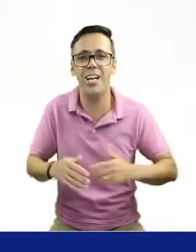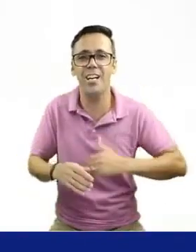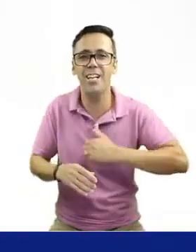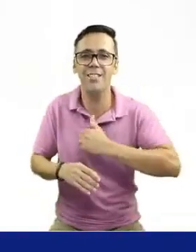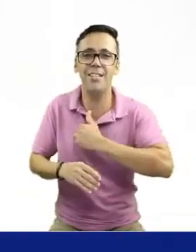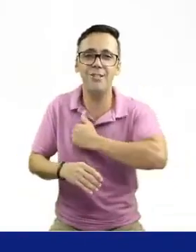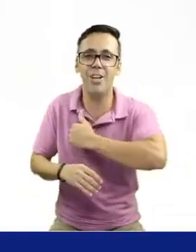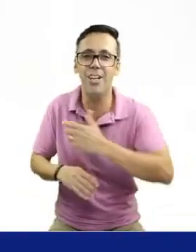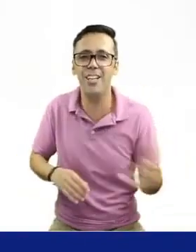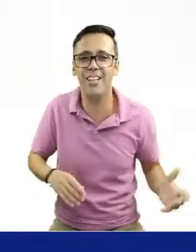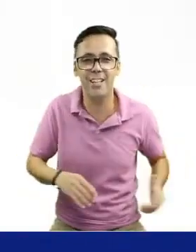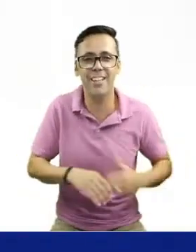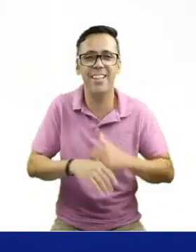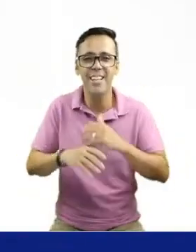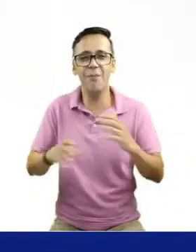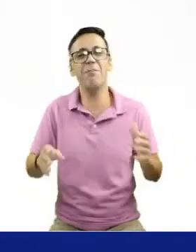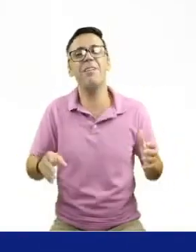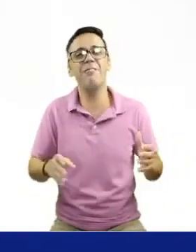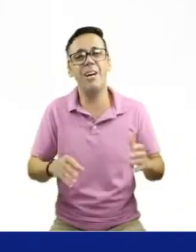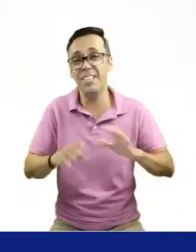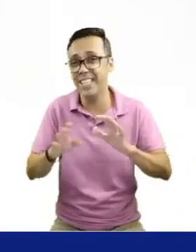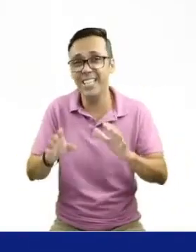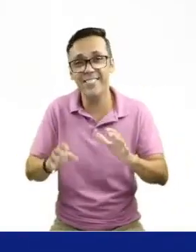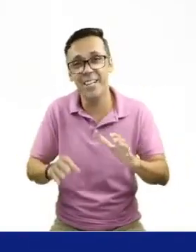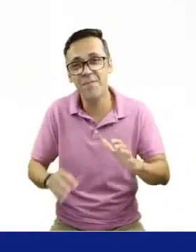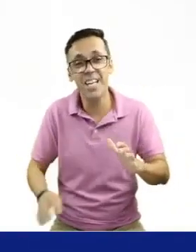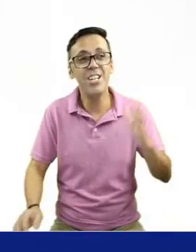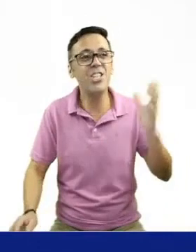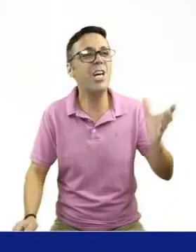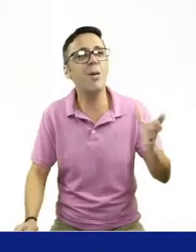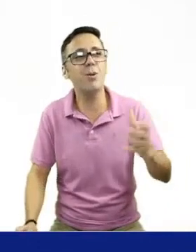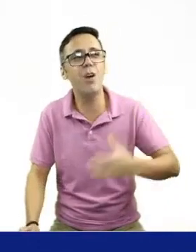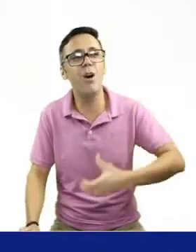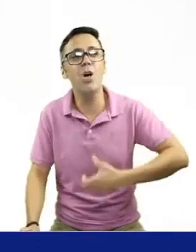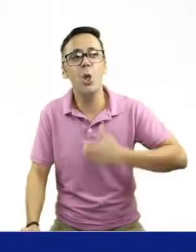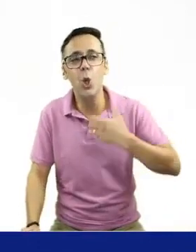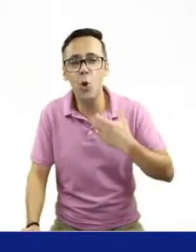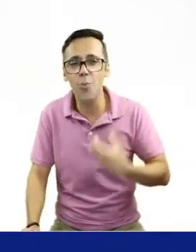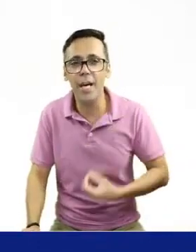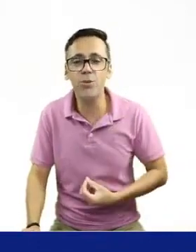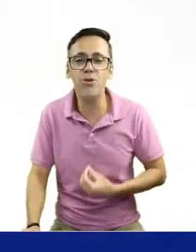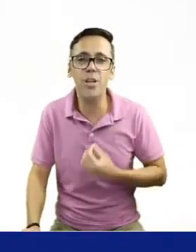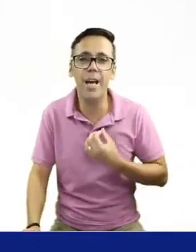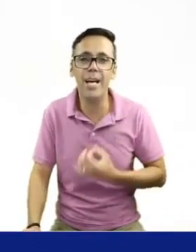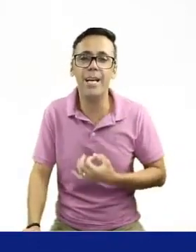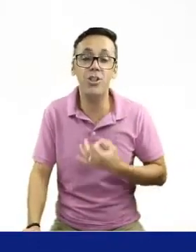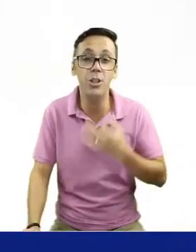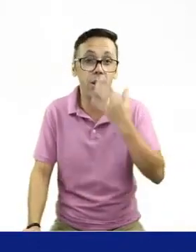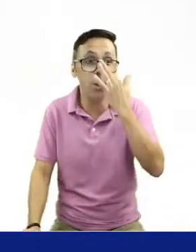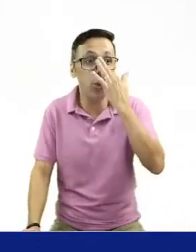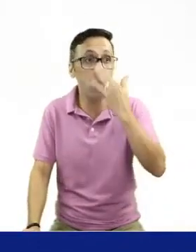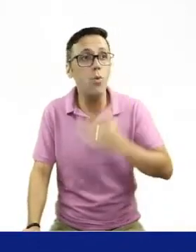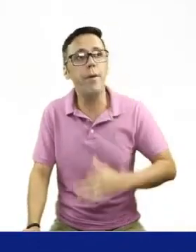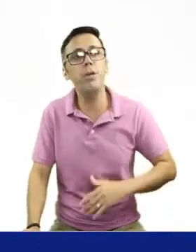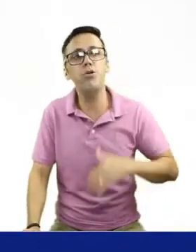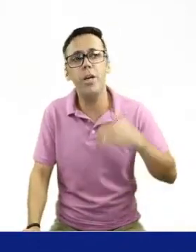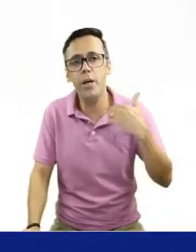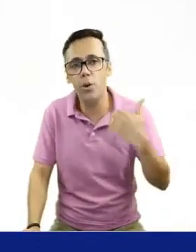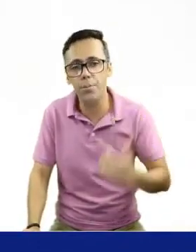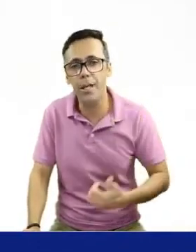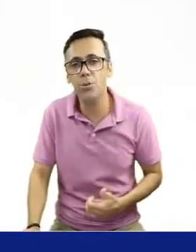Sky The Run dance de Rick tempo levar mas tem nada a ver de hum pessoal documento de